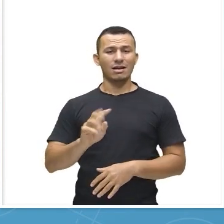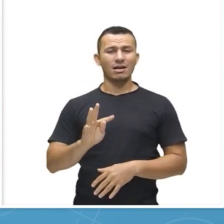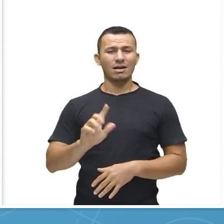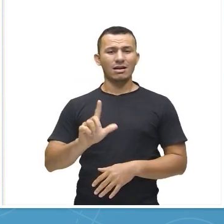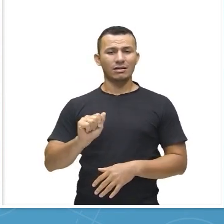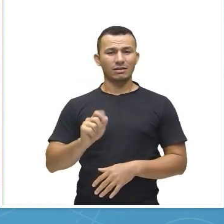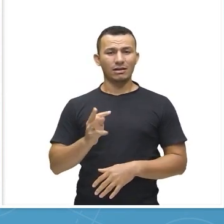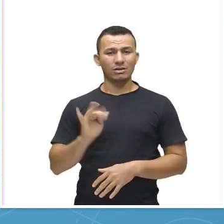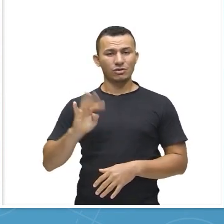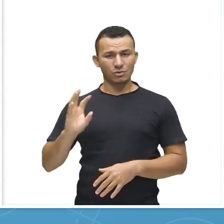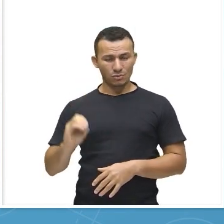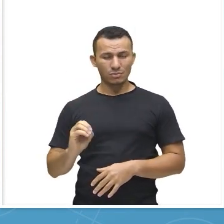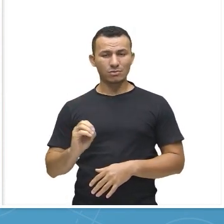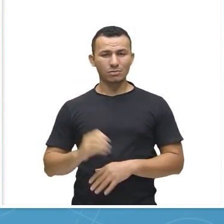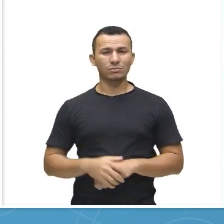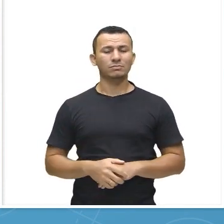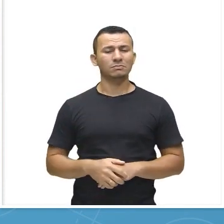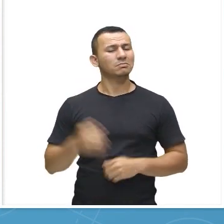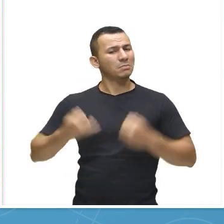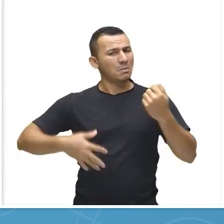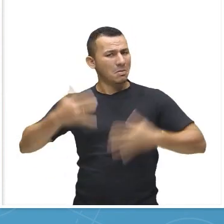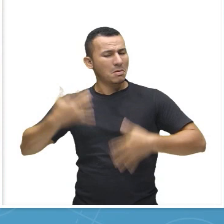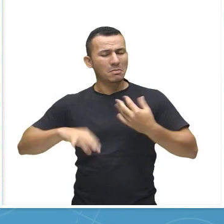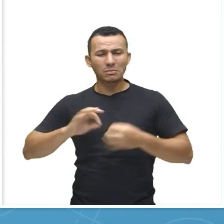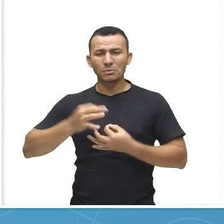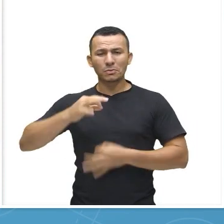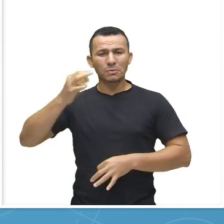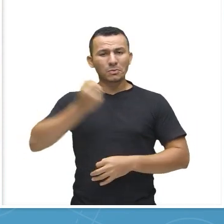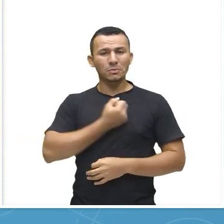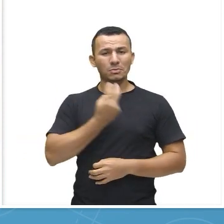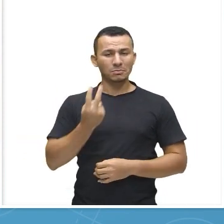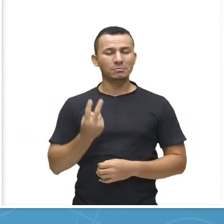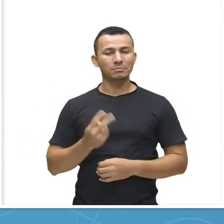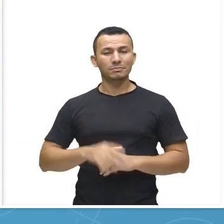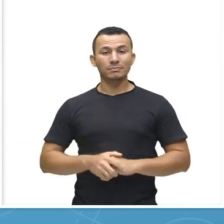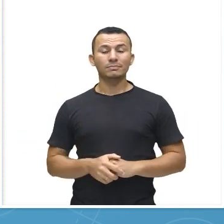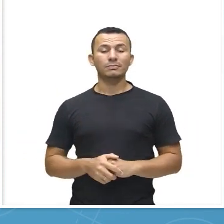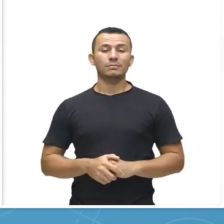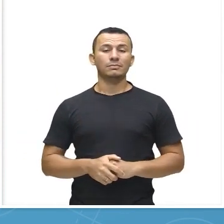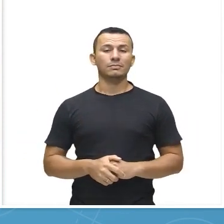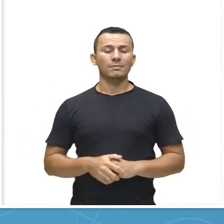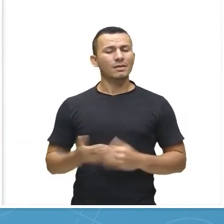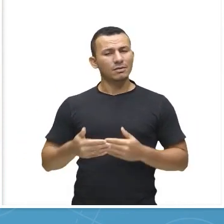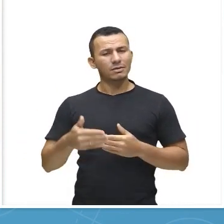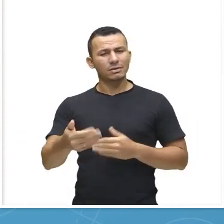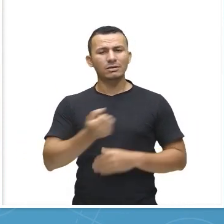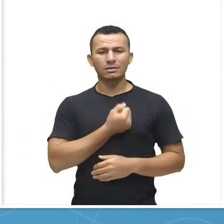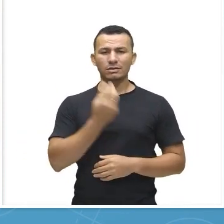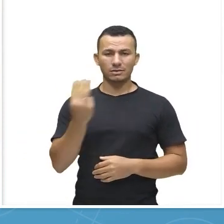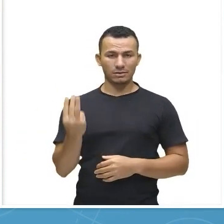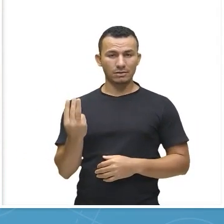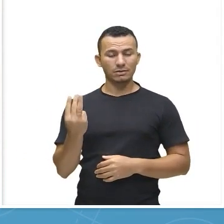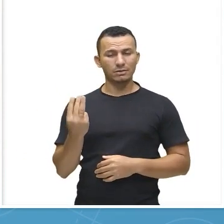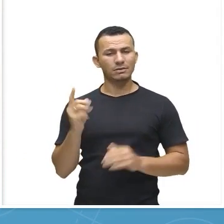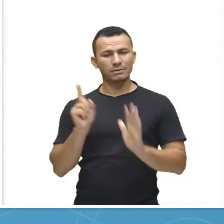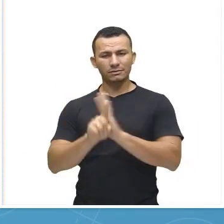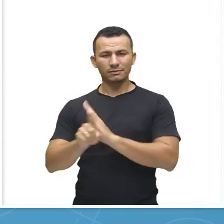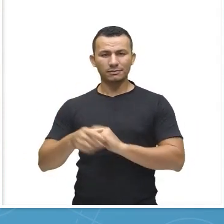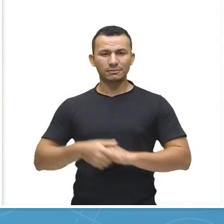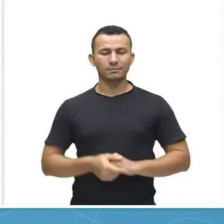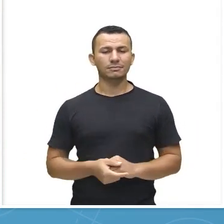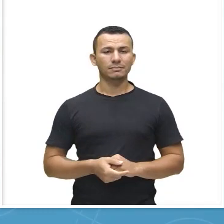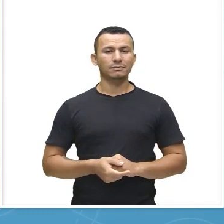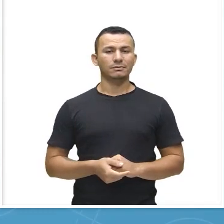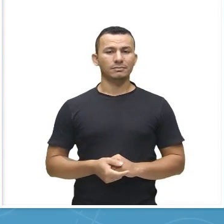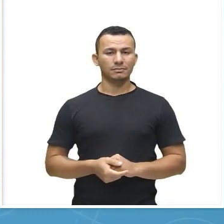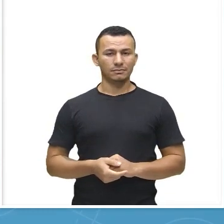bem. Bastante explicação da segunda questão. Vamos então começar a nossa terceira questão do nosso Praticando de